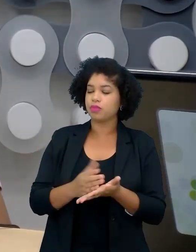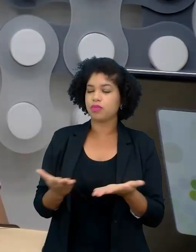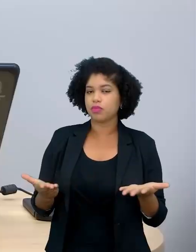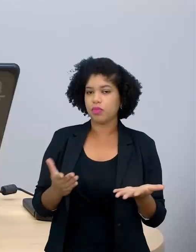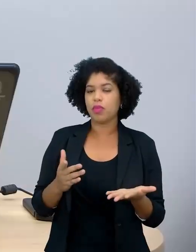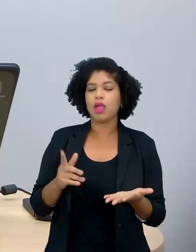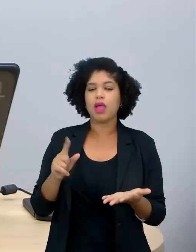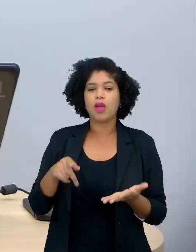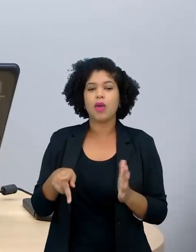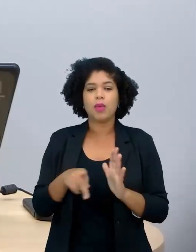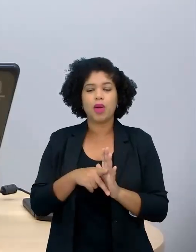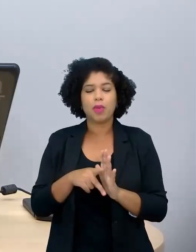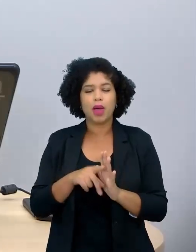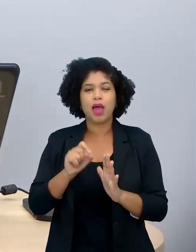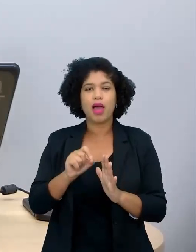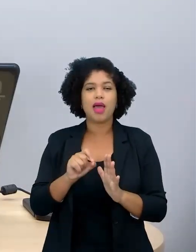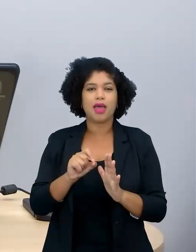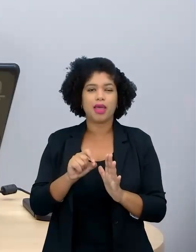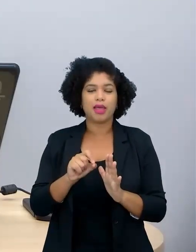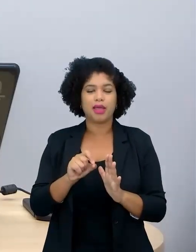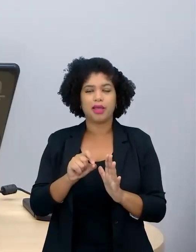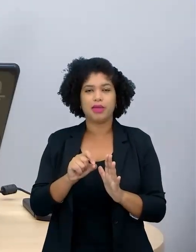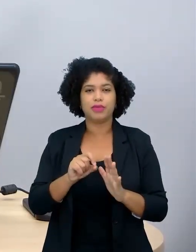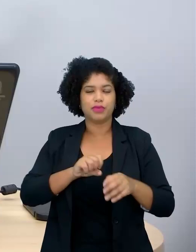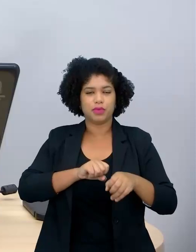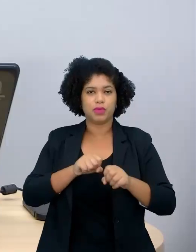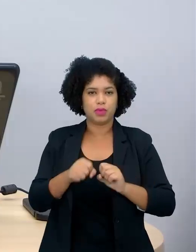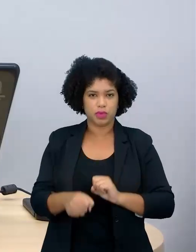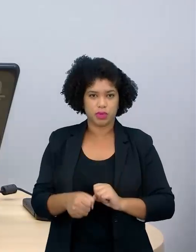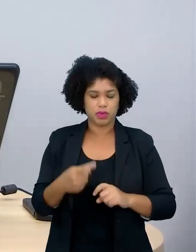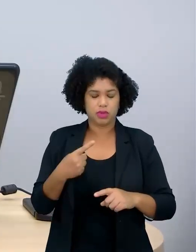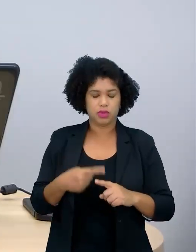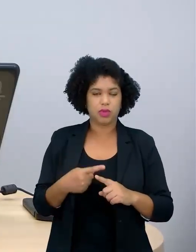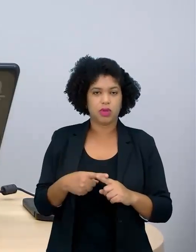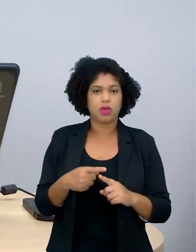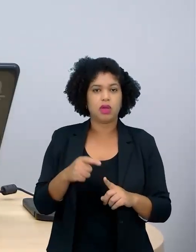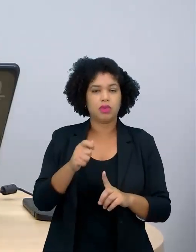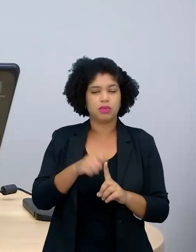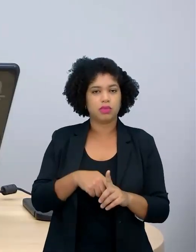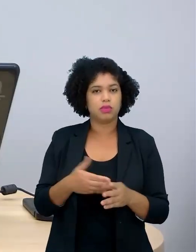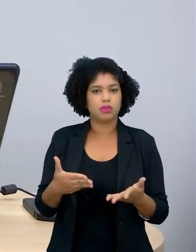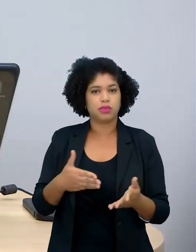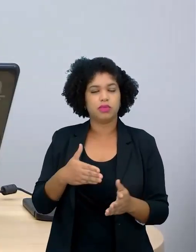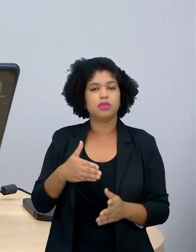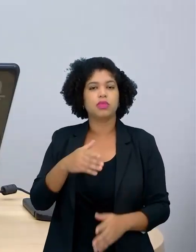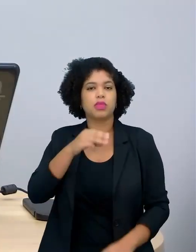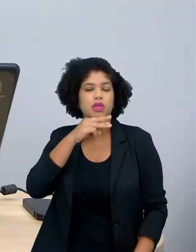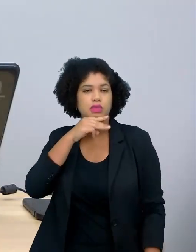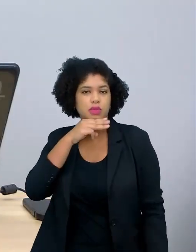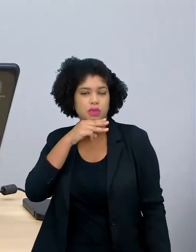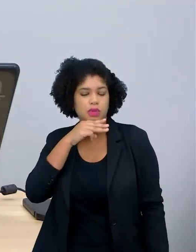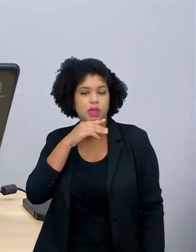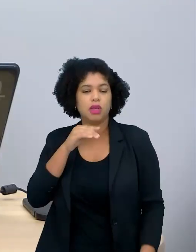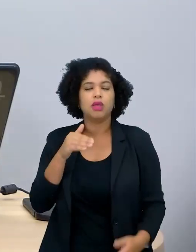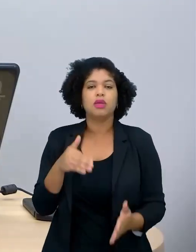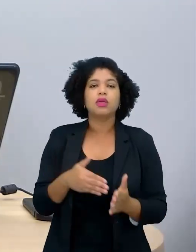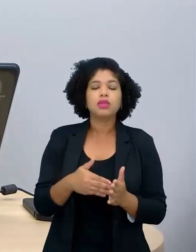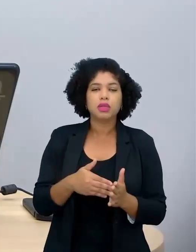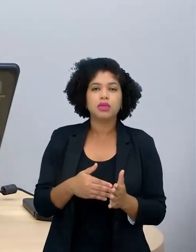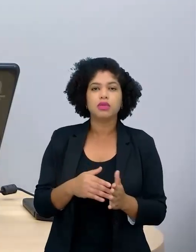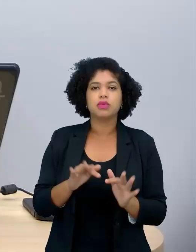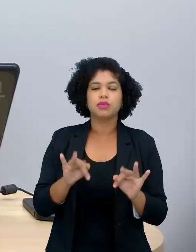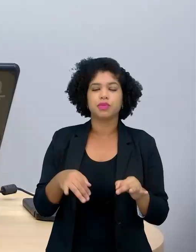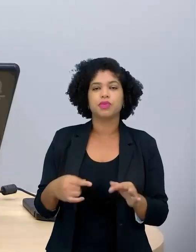recuperação, professor Ademir, por quê? Porque ao longo aqui do mês, né, de março e até o final do primeiro bimestre, a gente